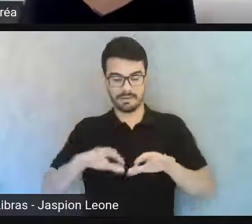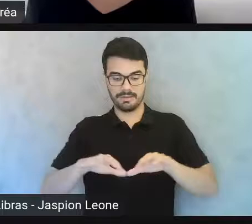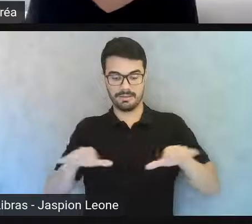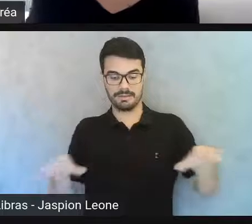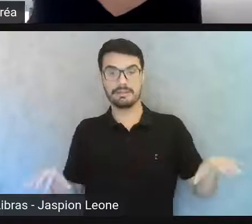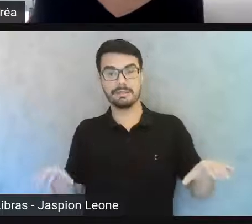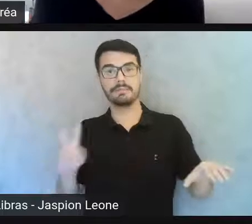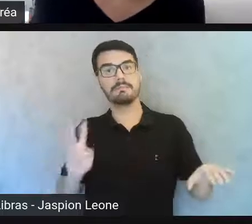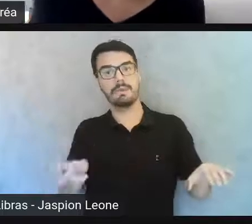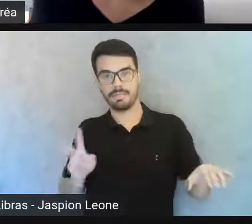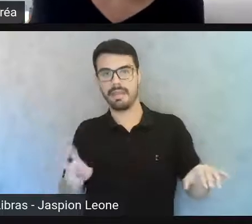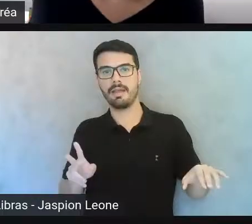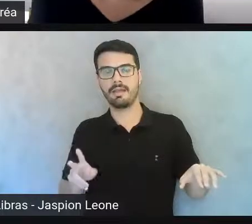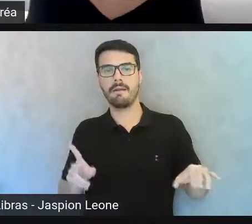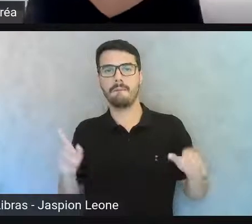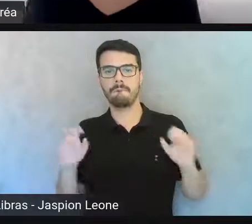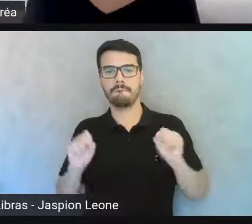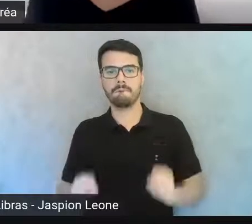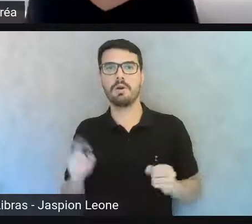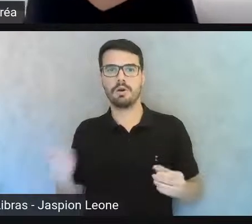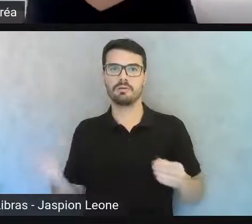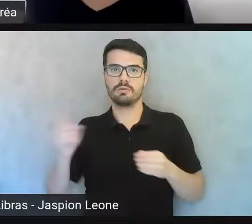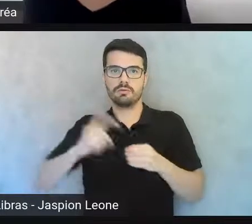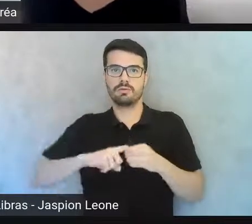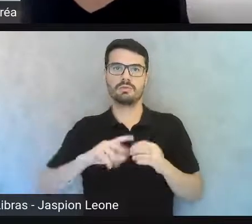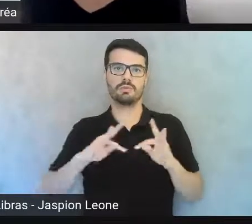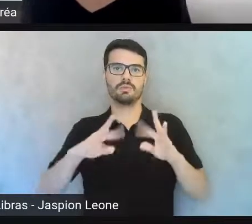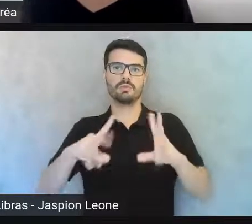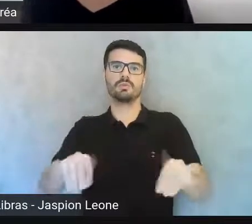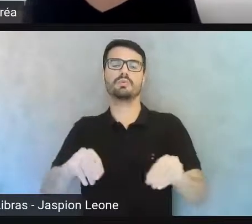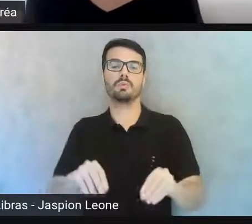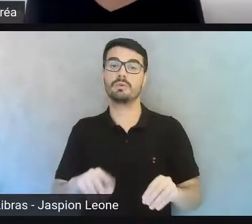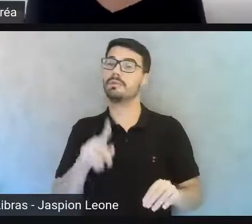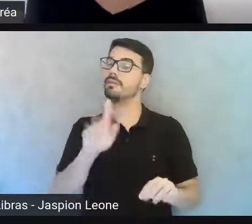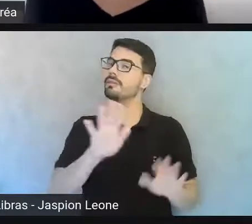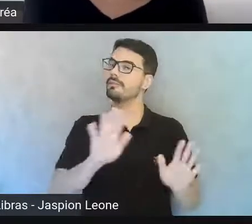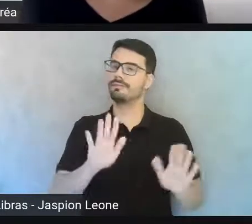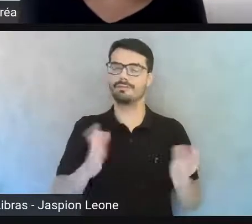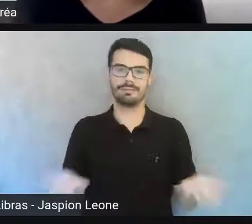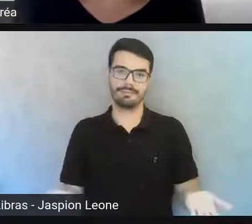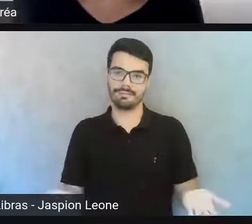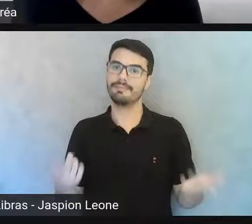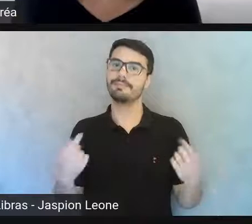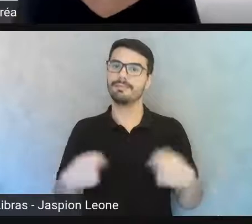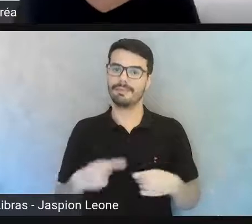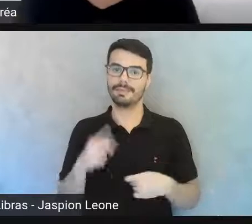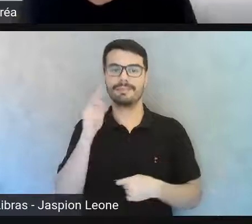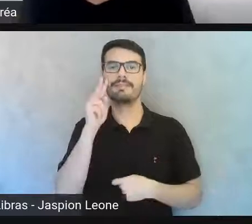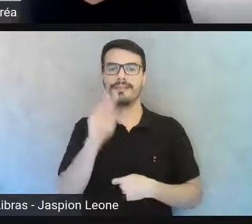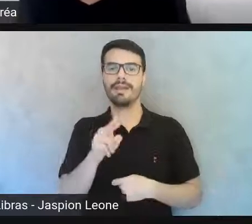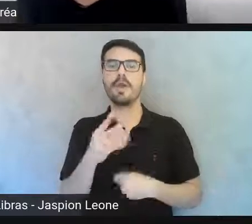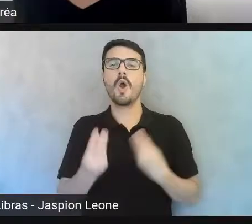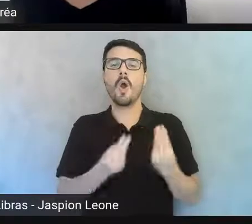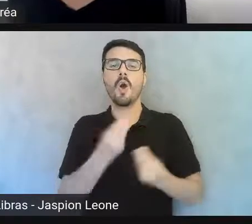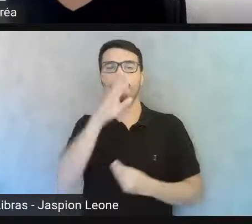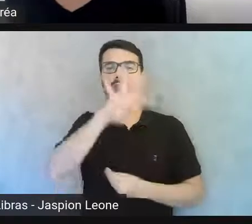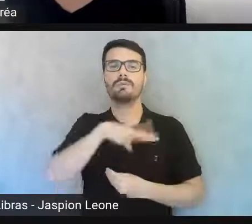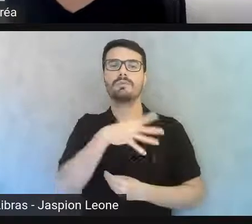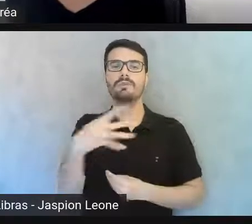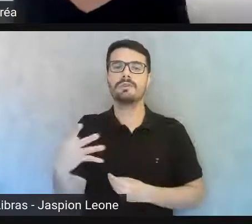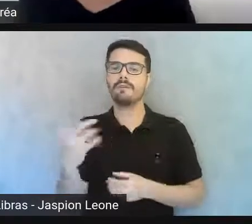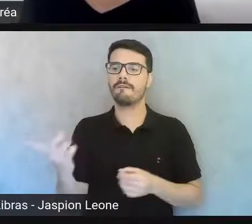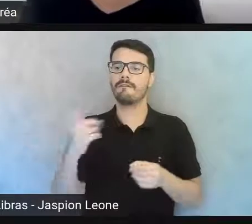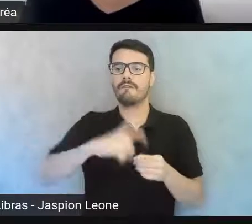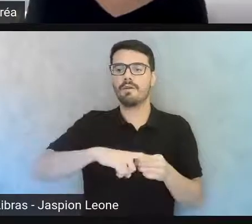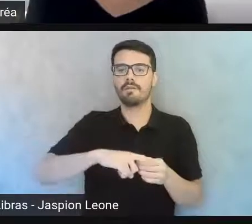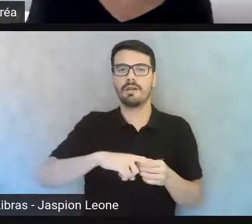certo? Então, poderão voltar todos? Aí, a medida de retomada tem que olhar para esse ponto. Outro serviço essencial